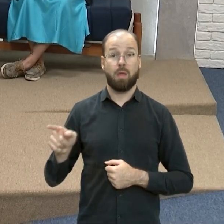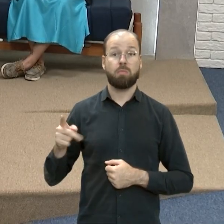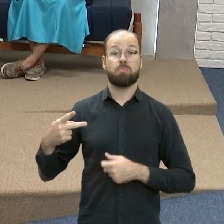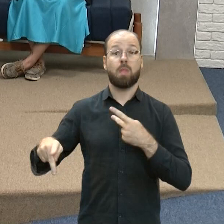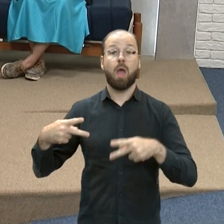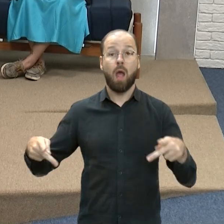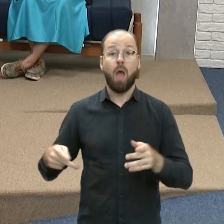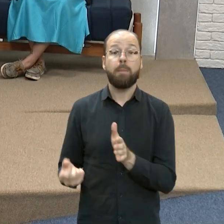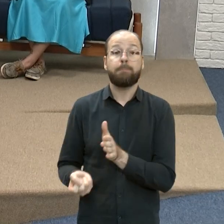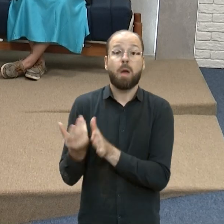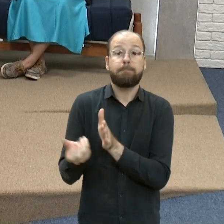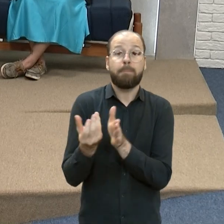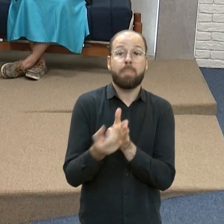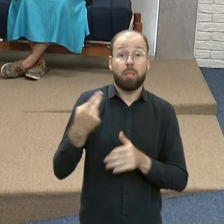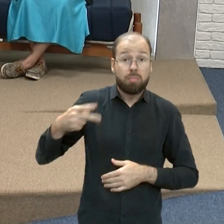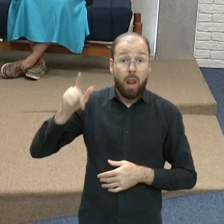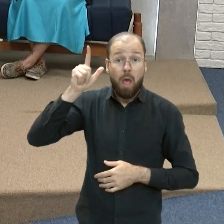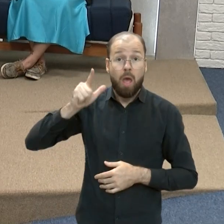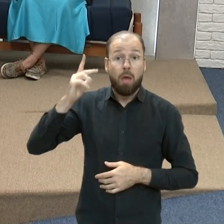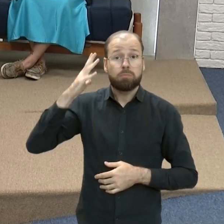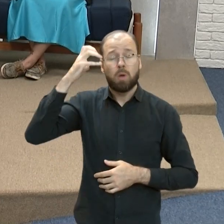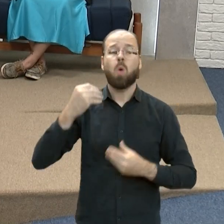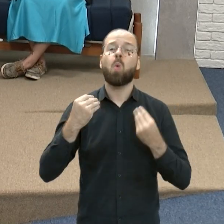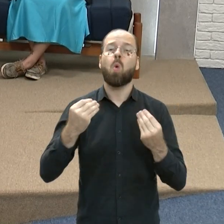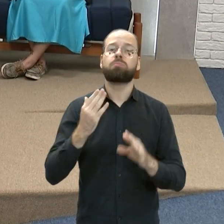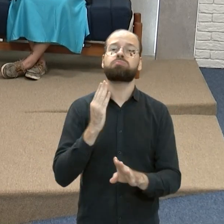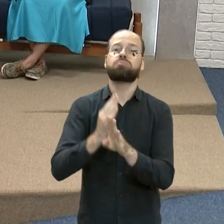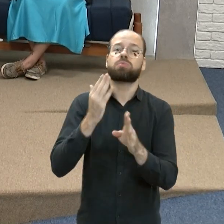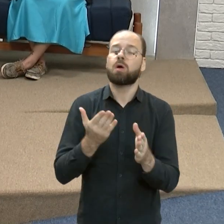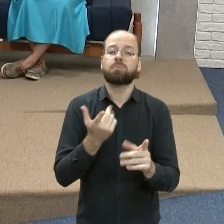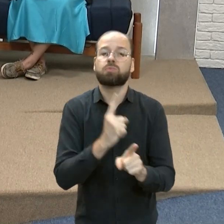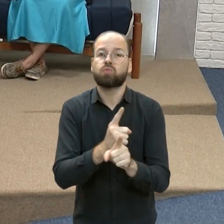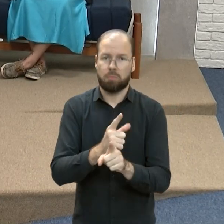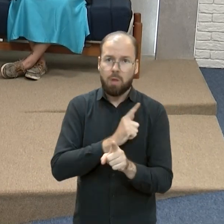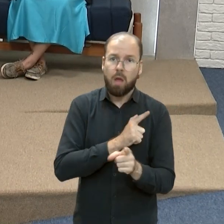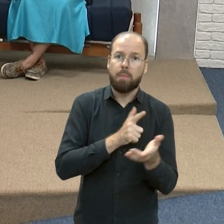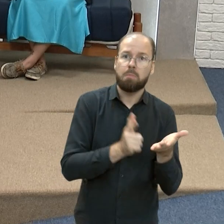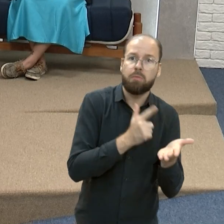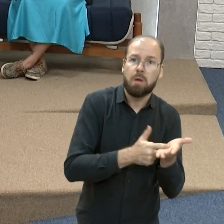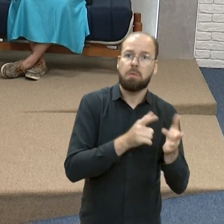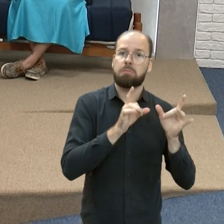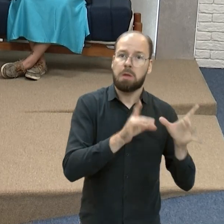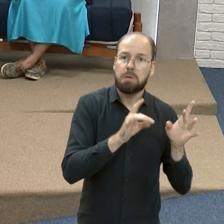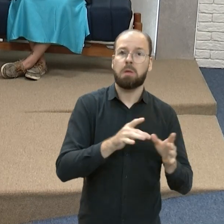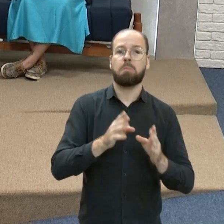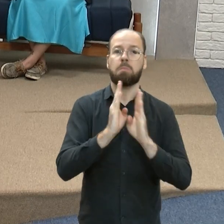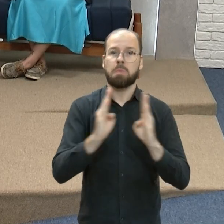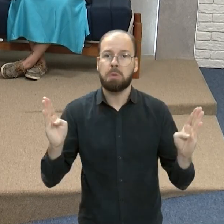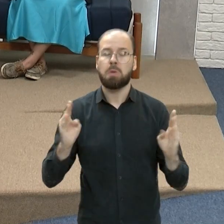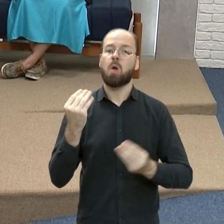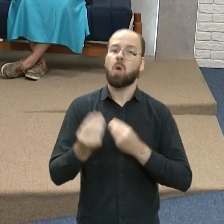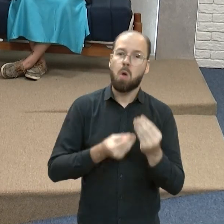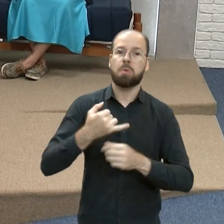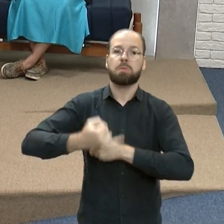Tem lugares que a gente pode acessar, Natália? Bibliotecas ou livrarias, né, que vendem essa obra, ou mesmo que seja algo